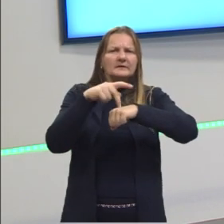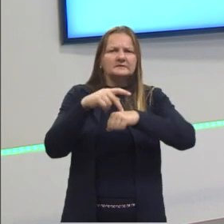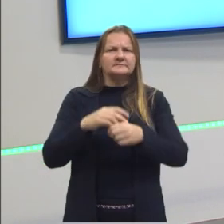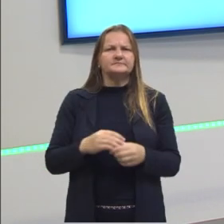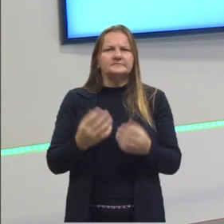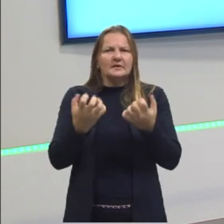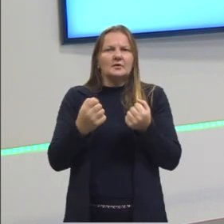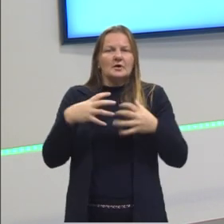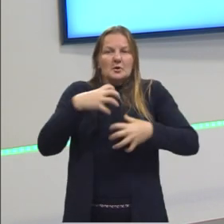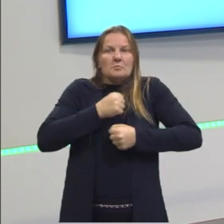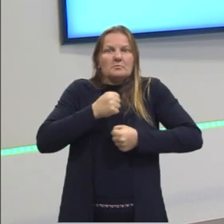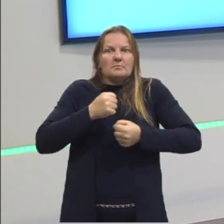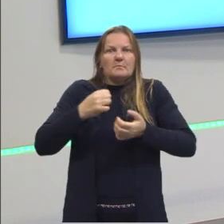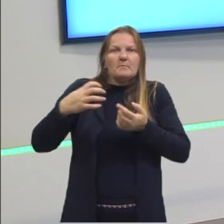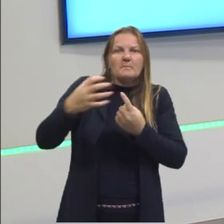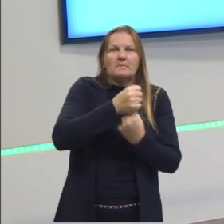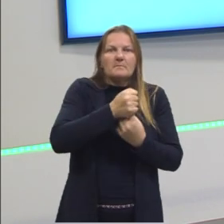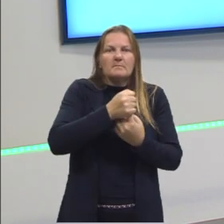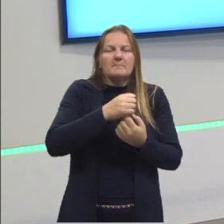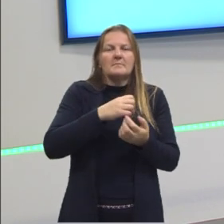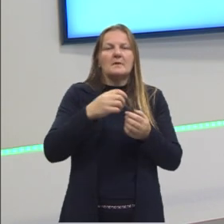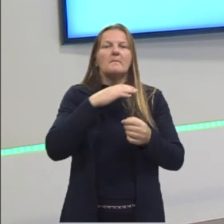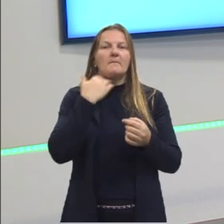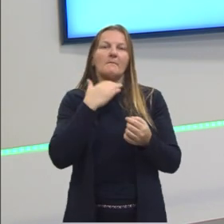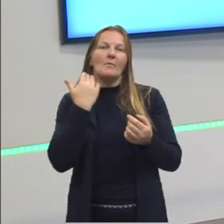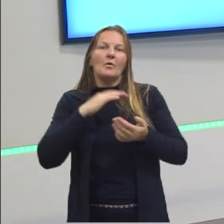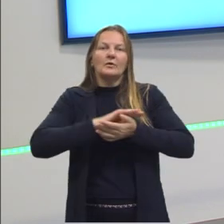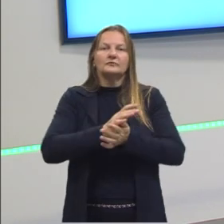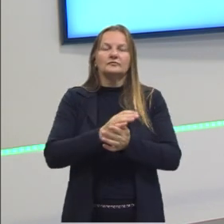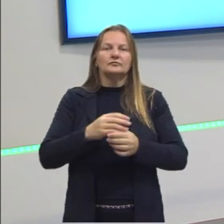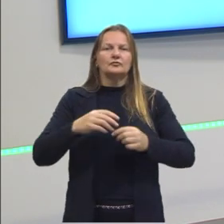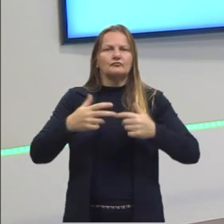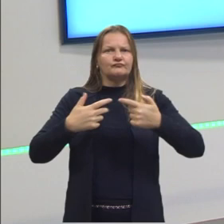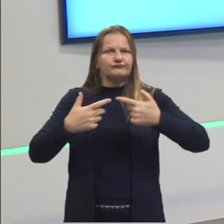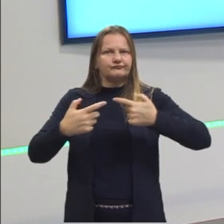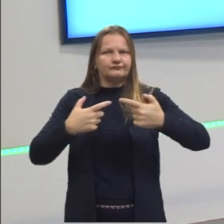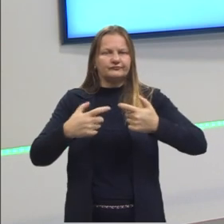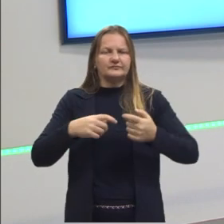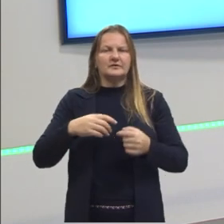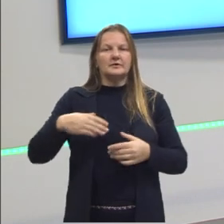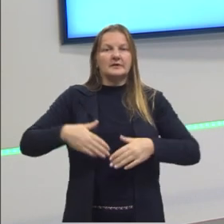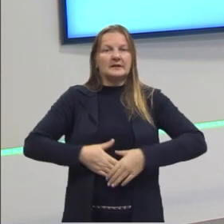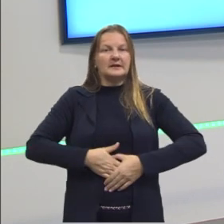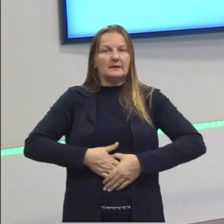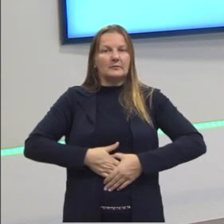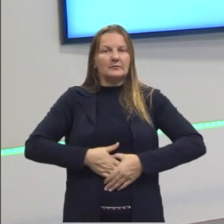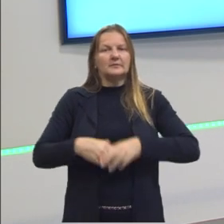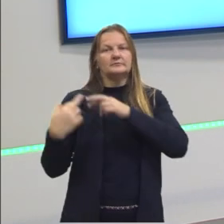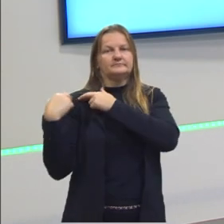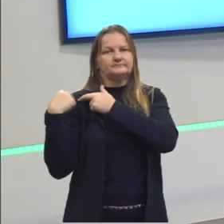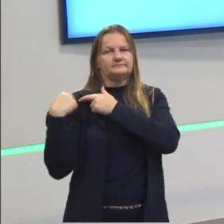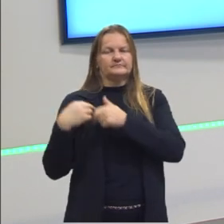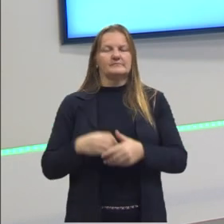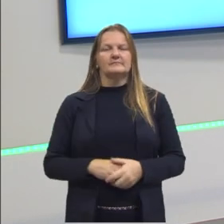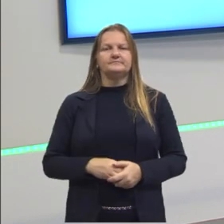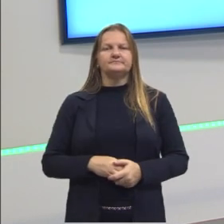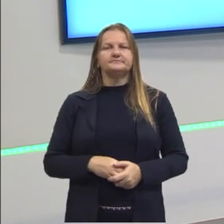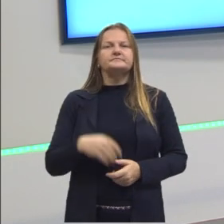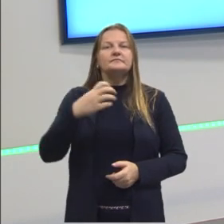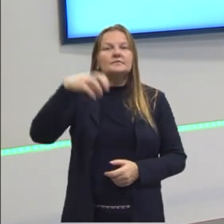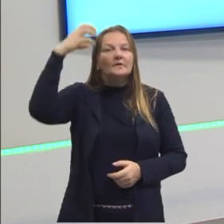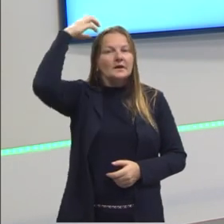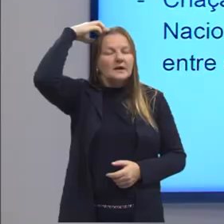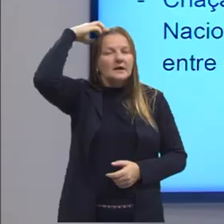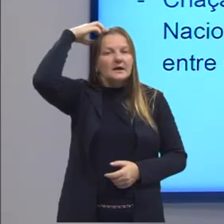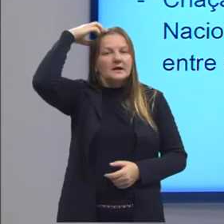dia que vocês não tinham ser capturados e mortos pelas tropas de Napoleão então o Rei de Portugal tá no